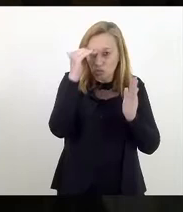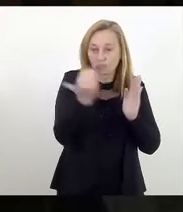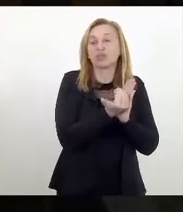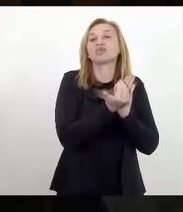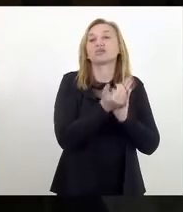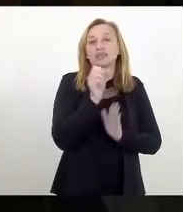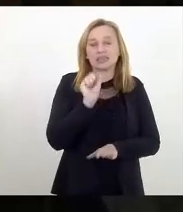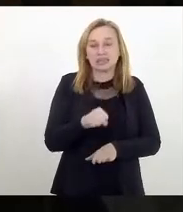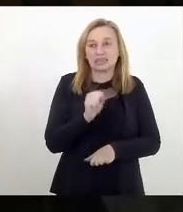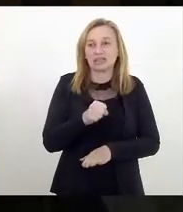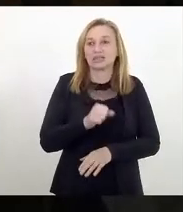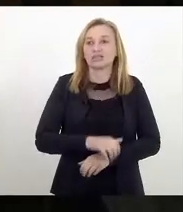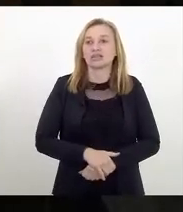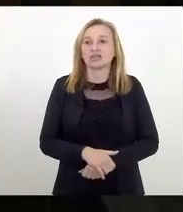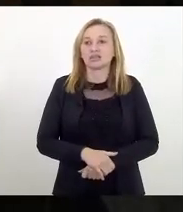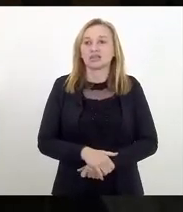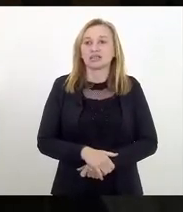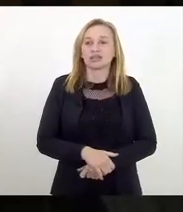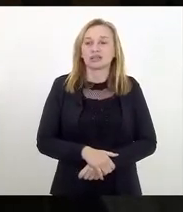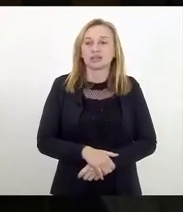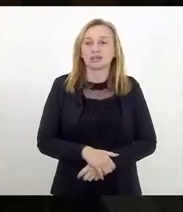E diz-me